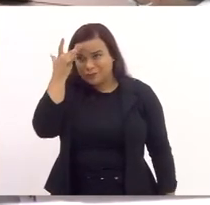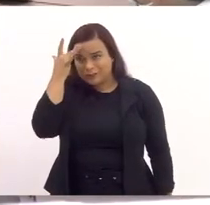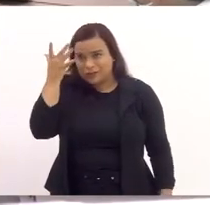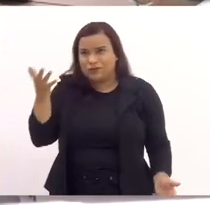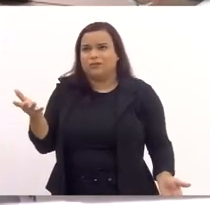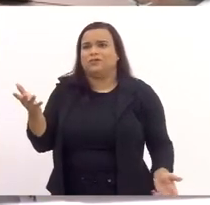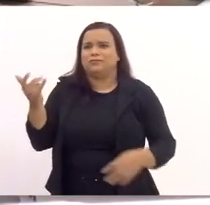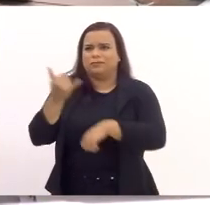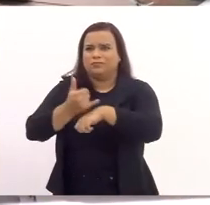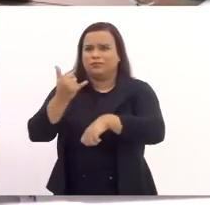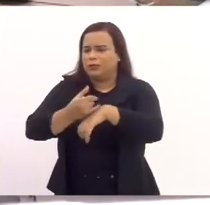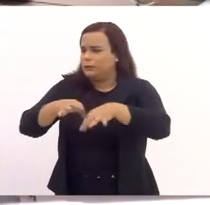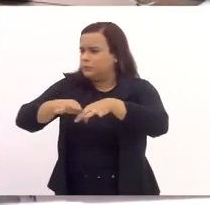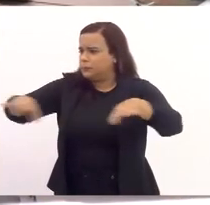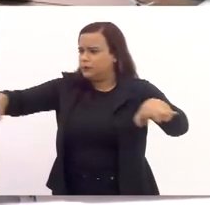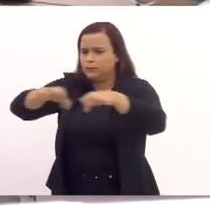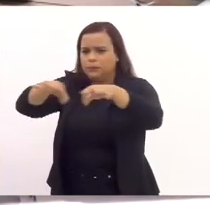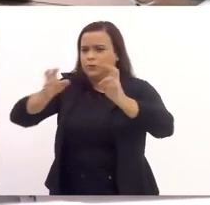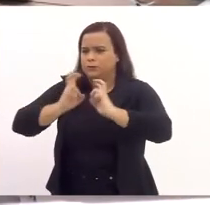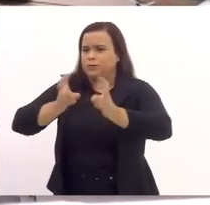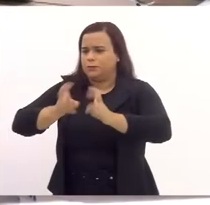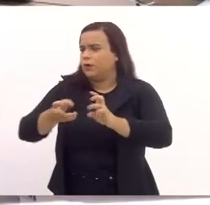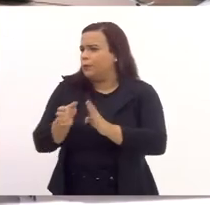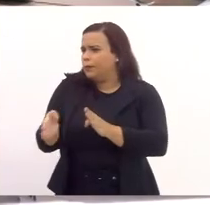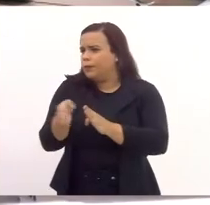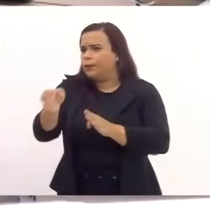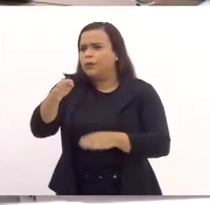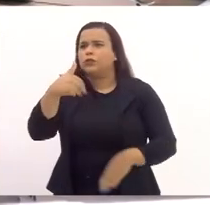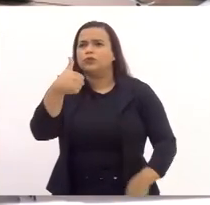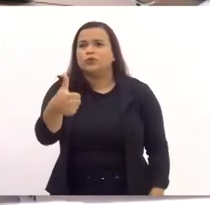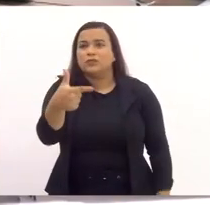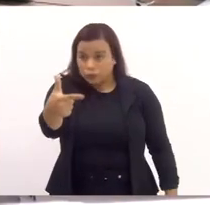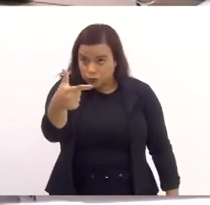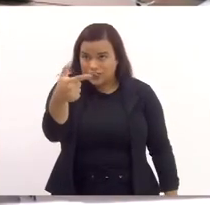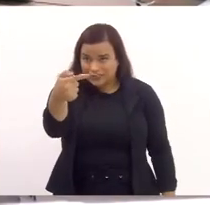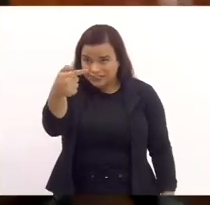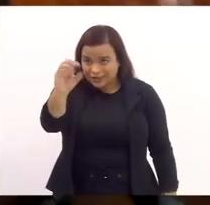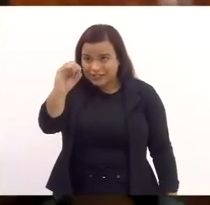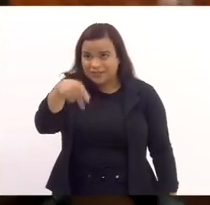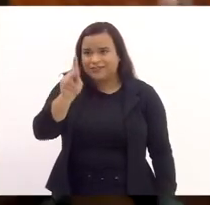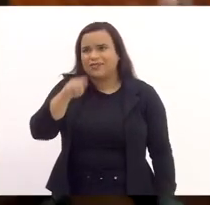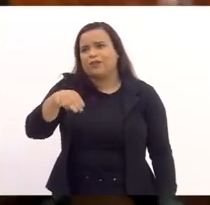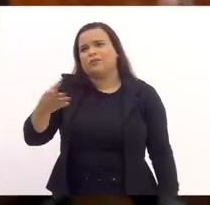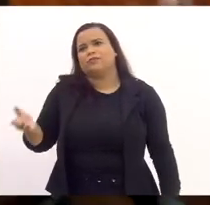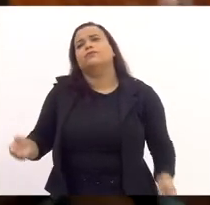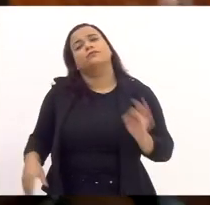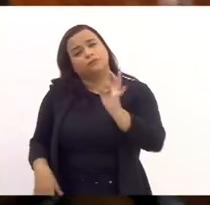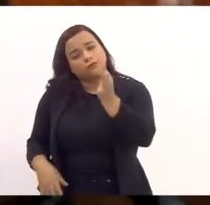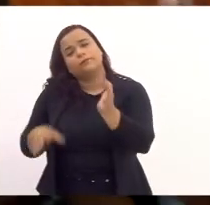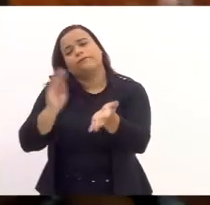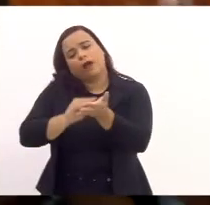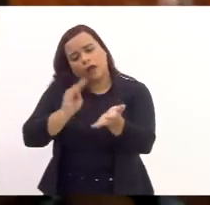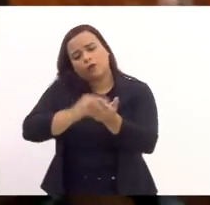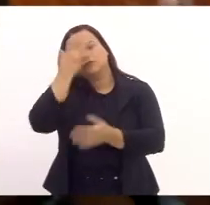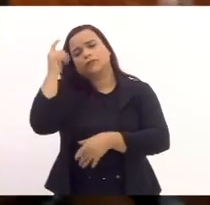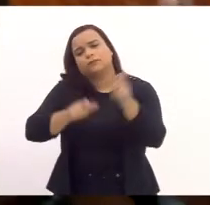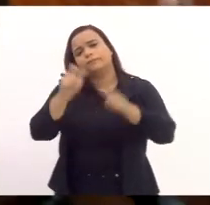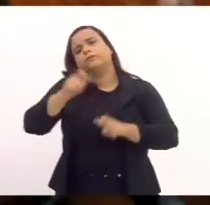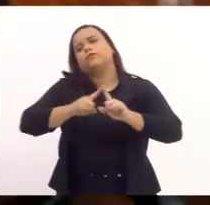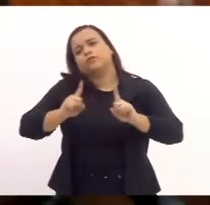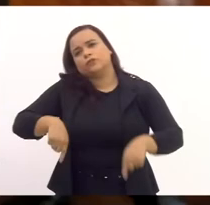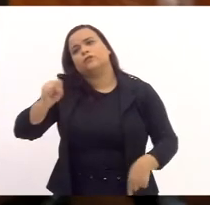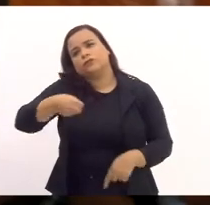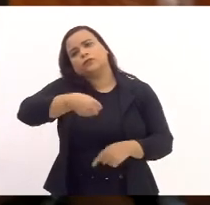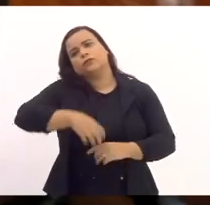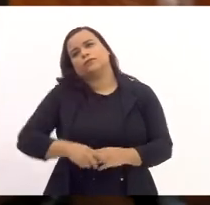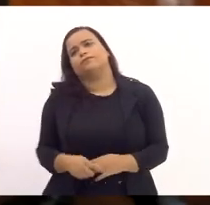fiscalizarem 270 quilômetros de rede férrea. É absurdo isso. A gente tem uma deficiência grande de pessoal. E respondendo